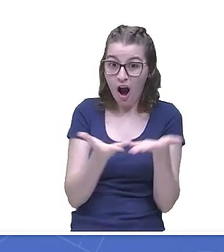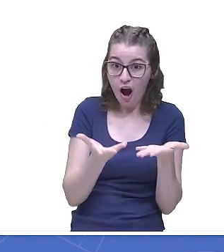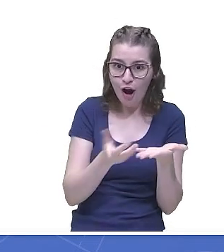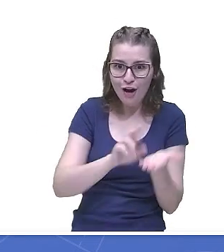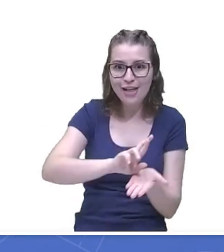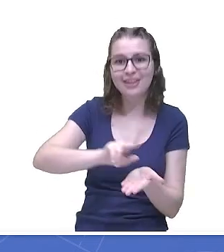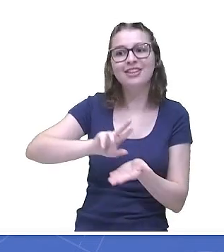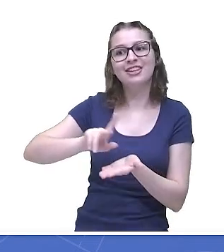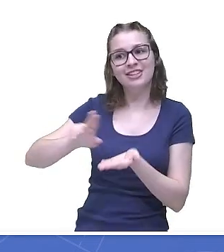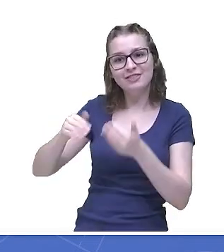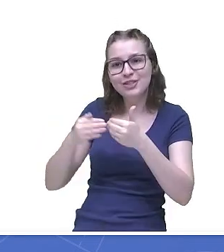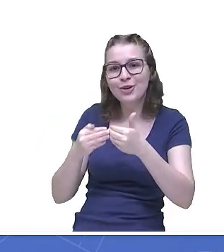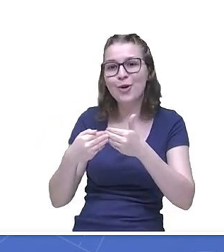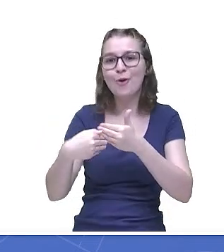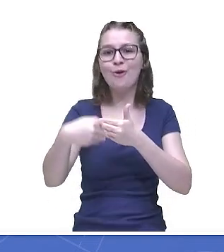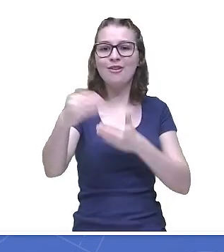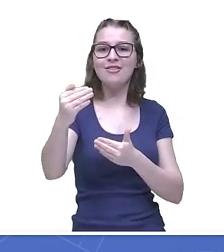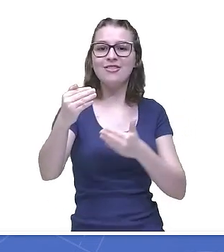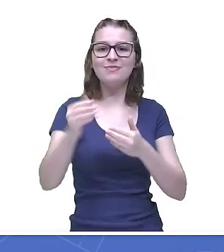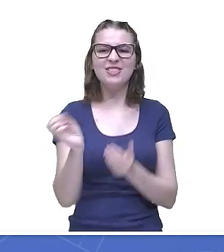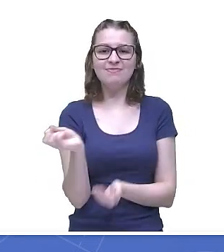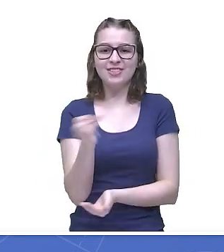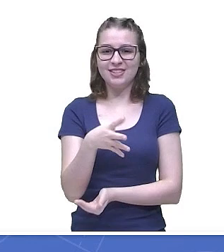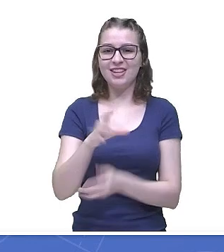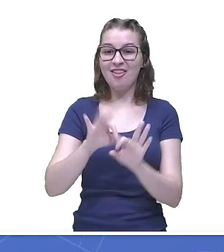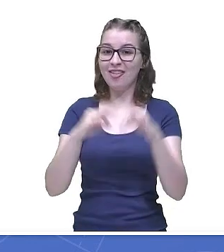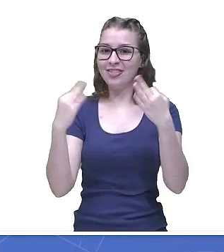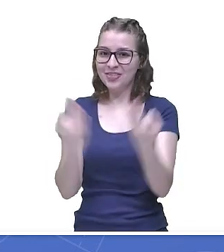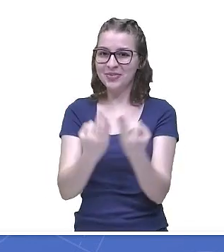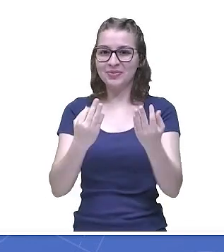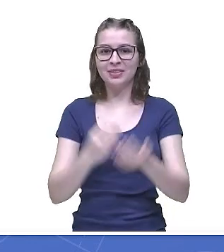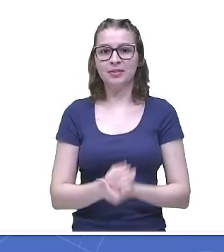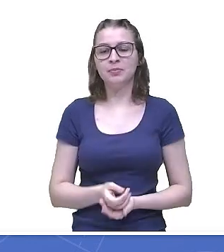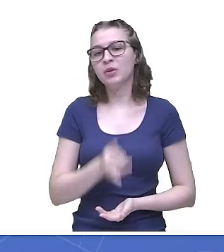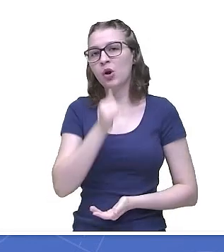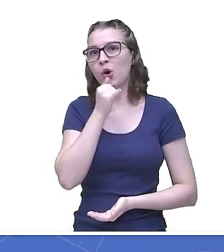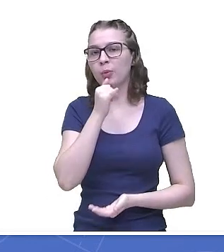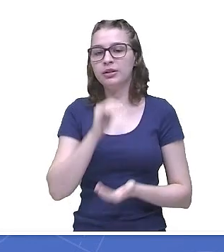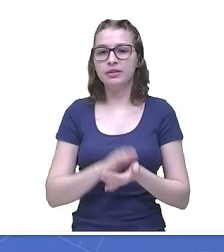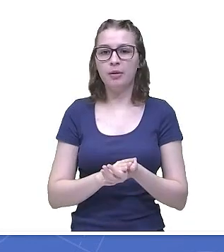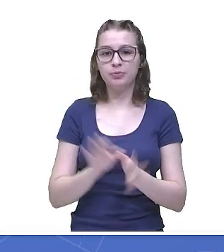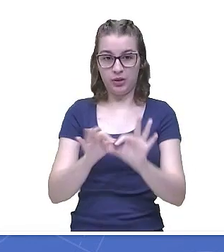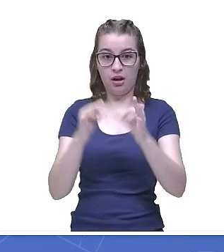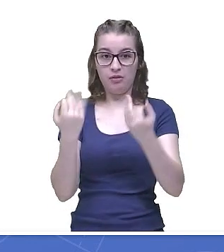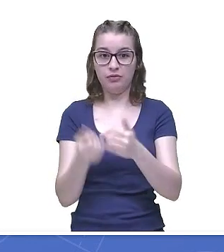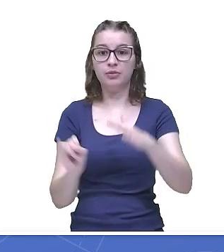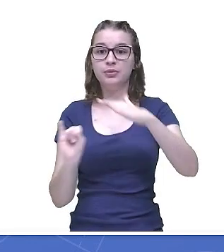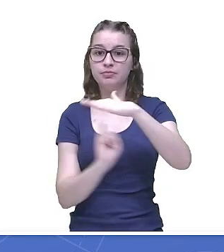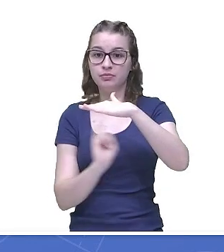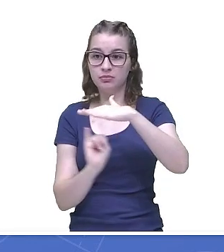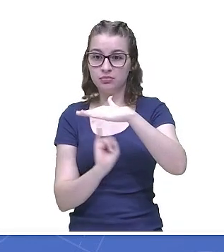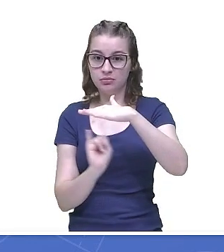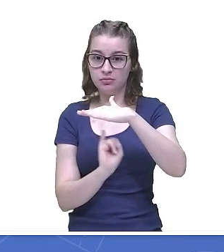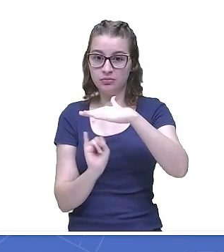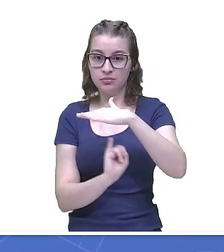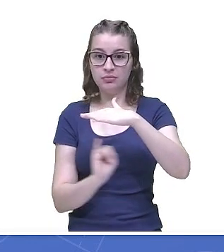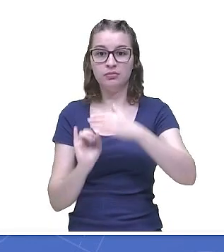outros tipos de famílias que existem. Por exemplo, a família informal. O que é a família